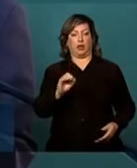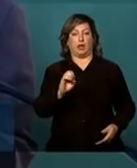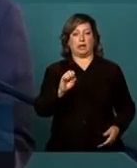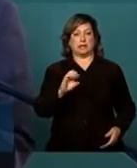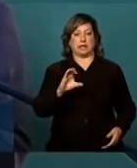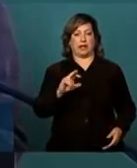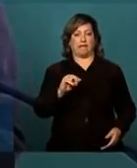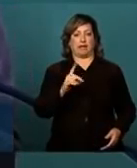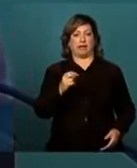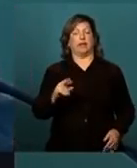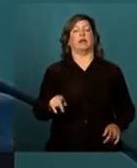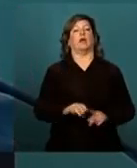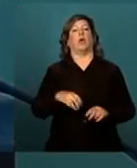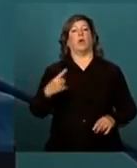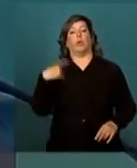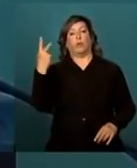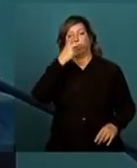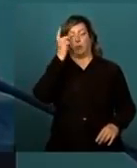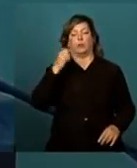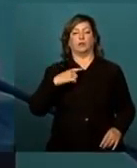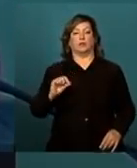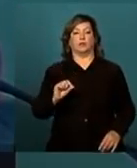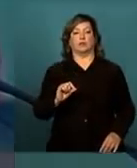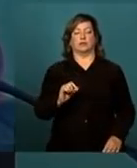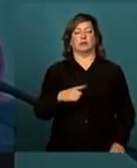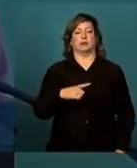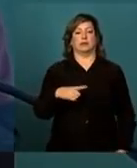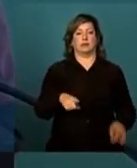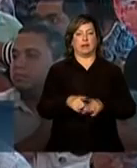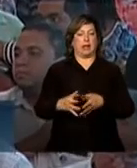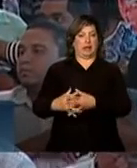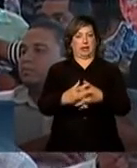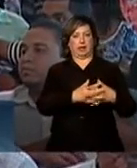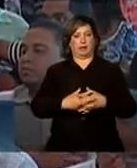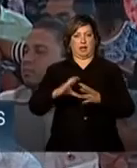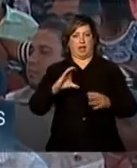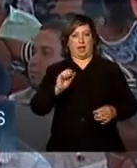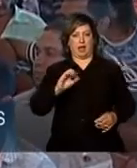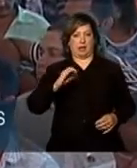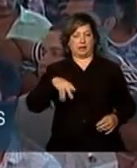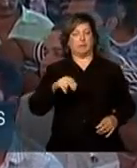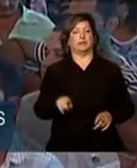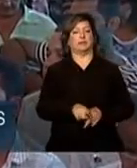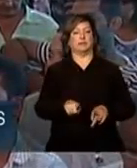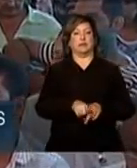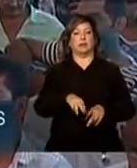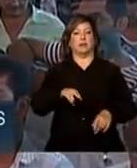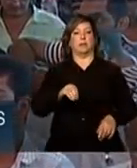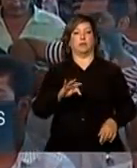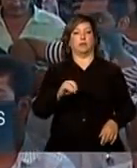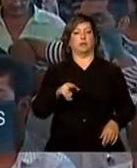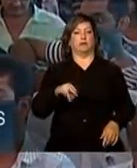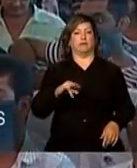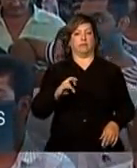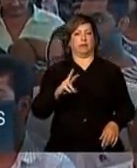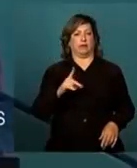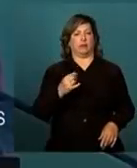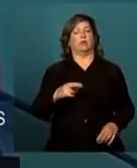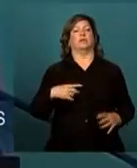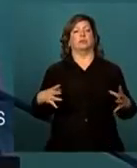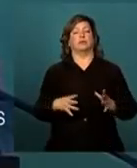patrol, como o pessoal diz popularmente, e um caminhão caçamba. Nos municípios da região do semiárido